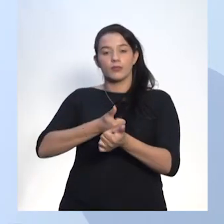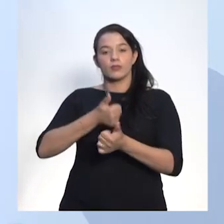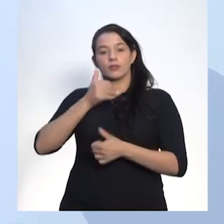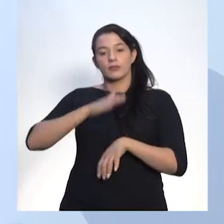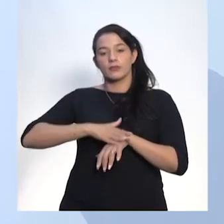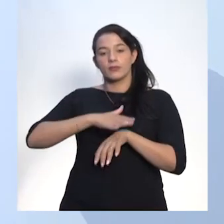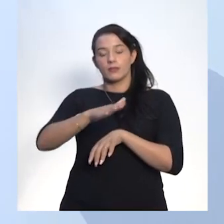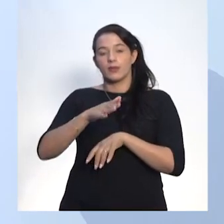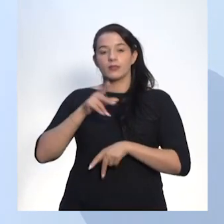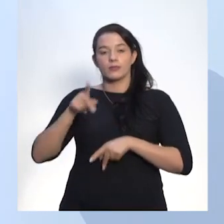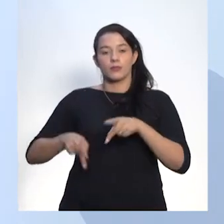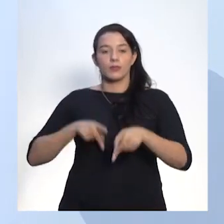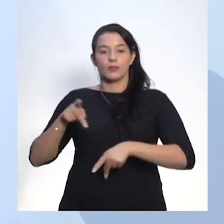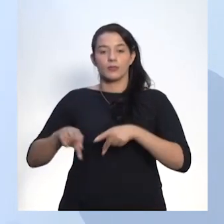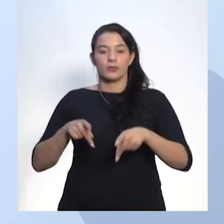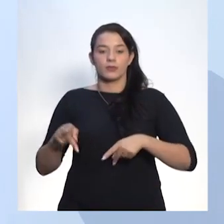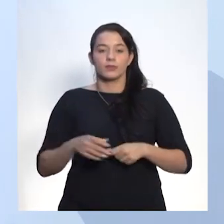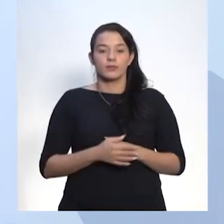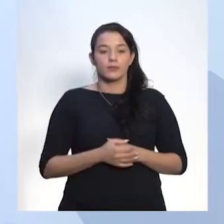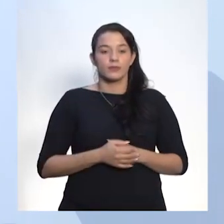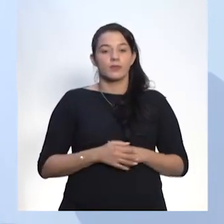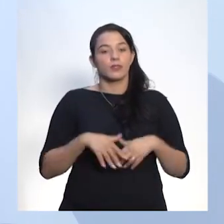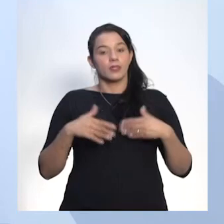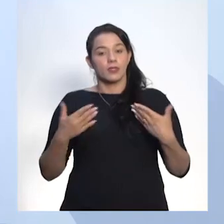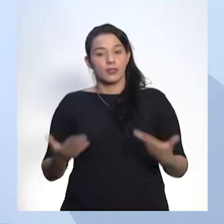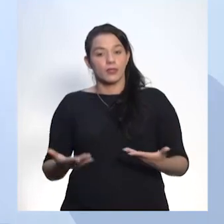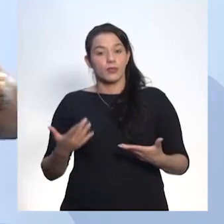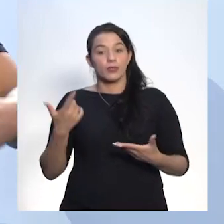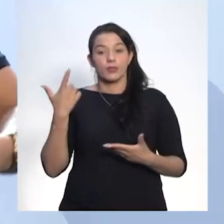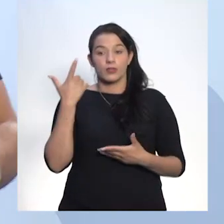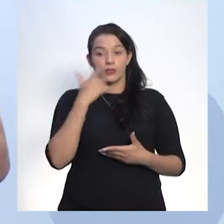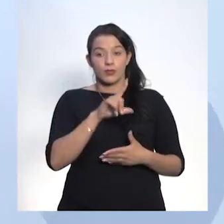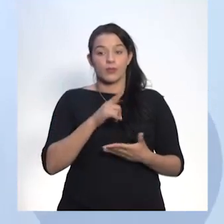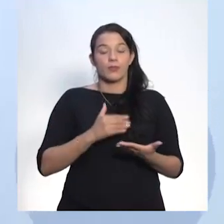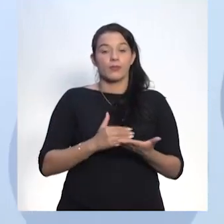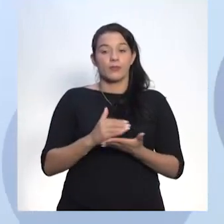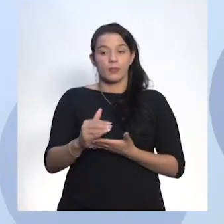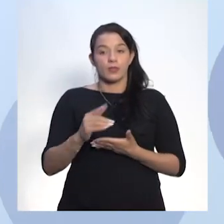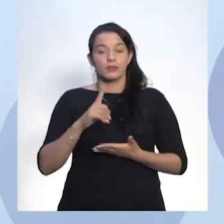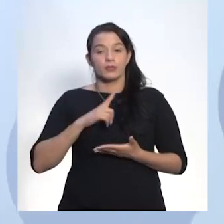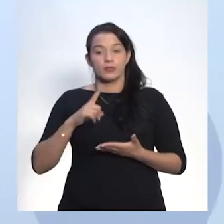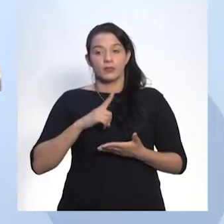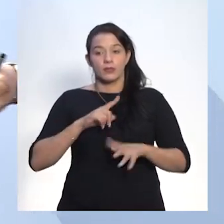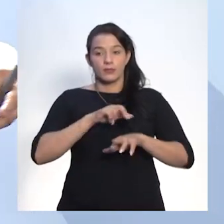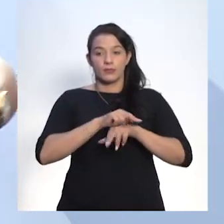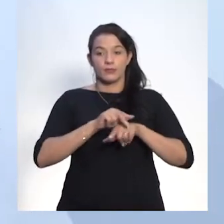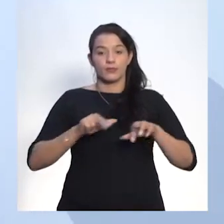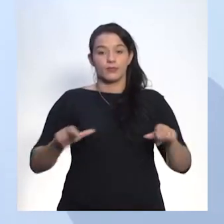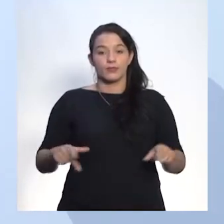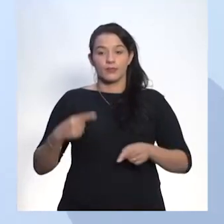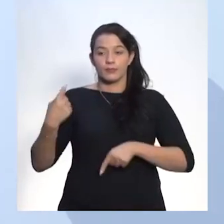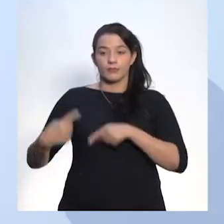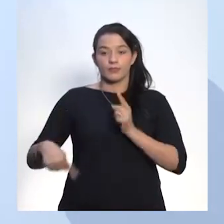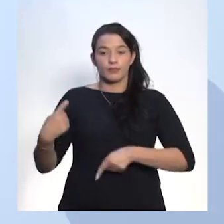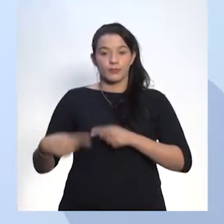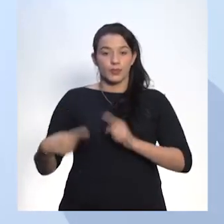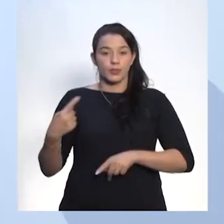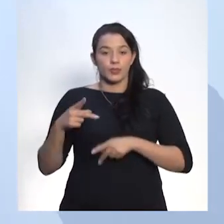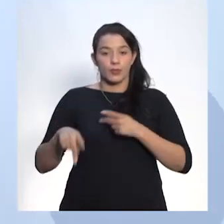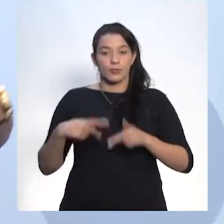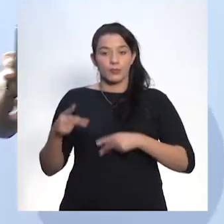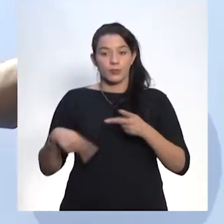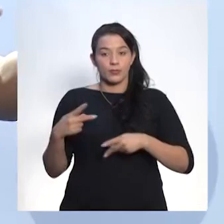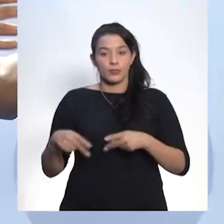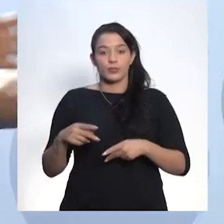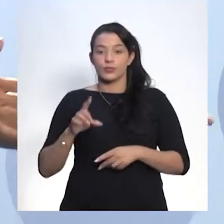da população. E aí, quando eles começam a realizar essas políticas públicas,